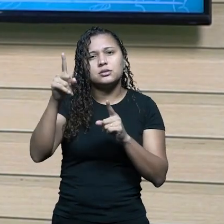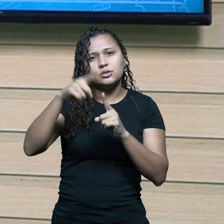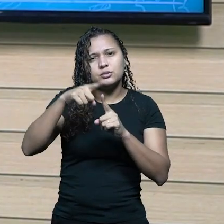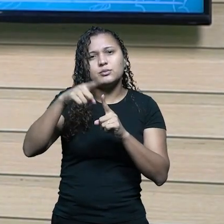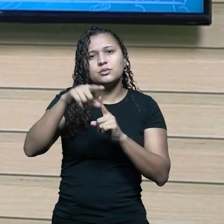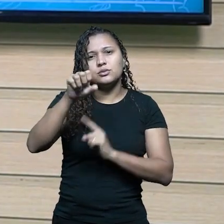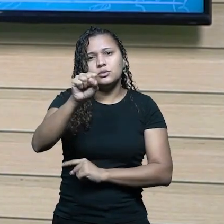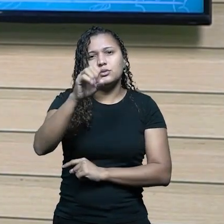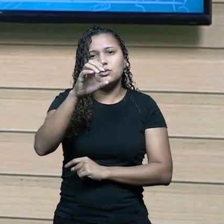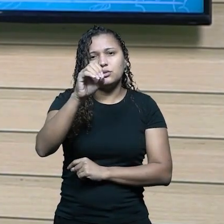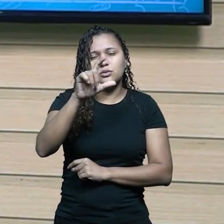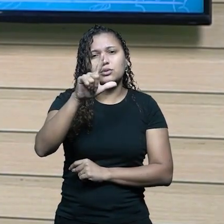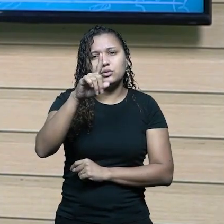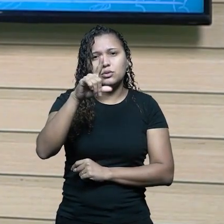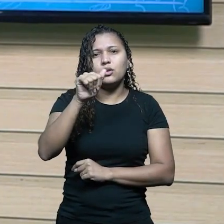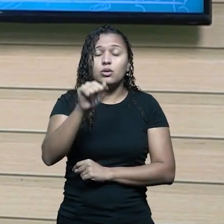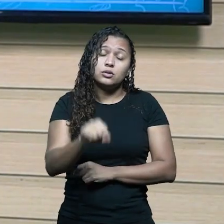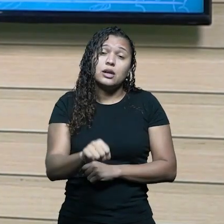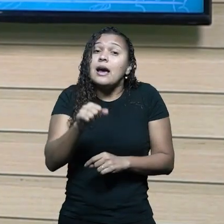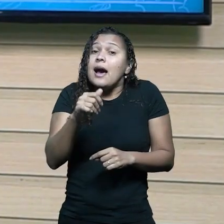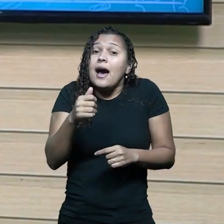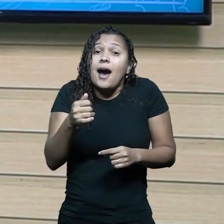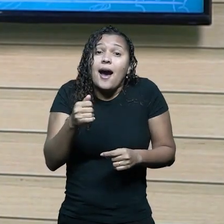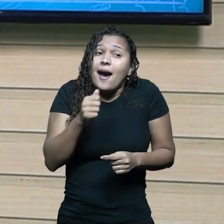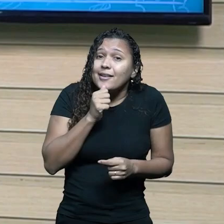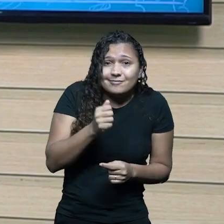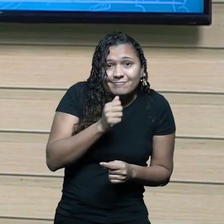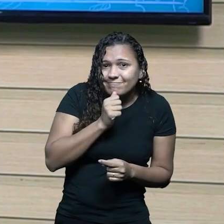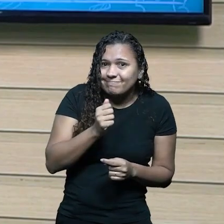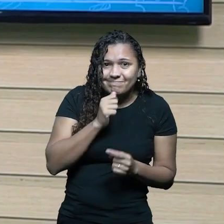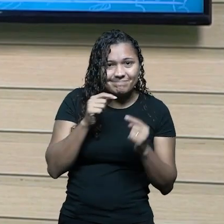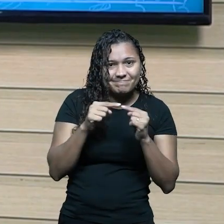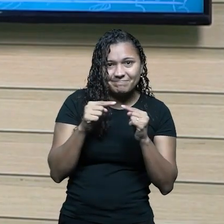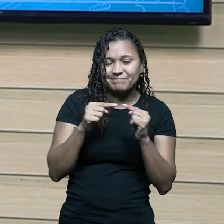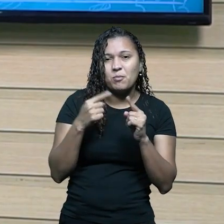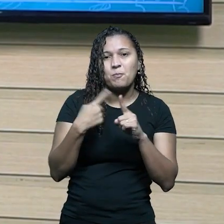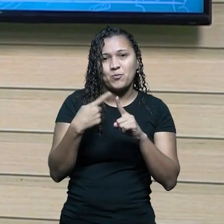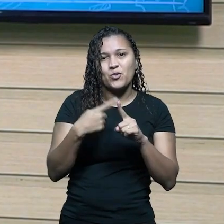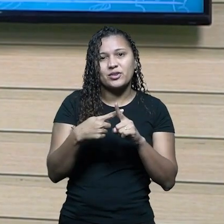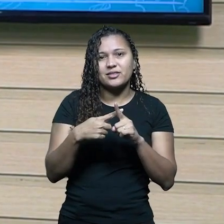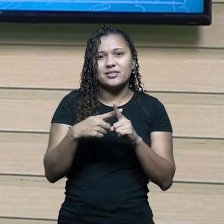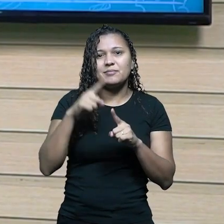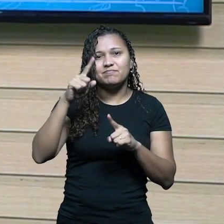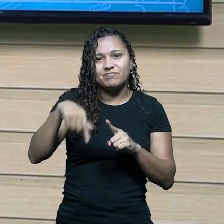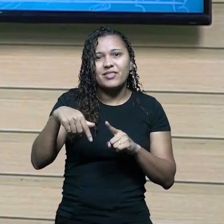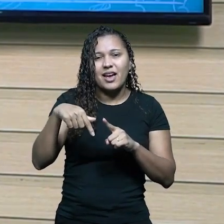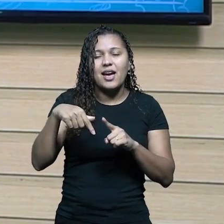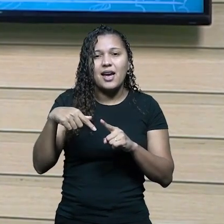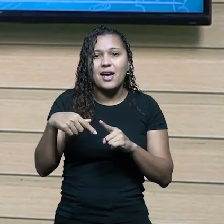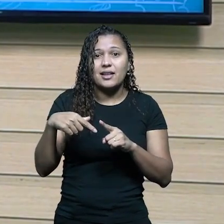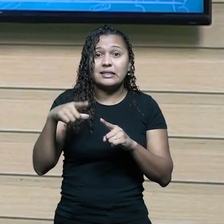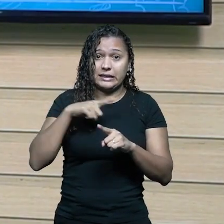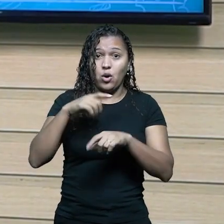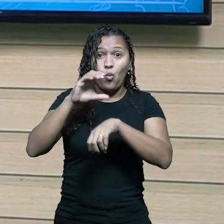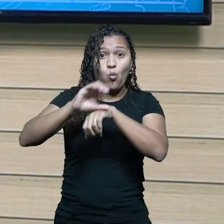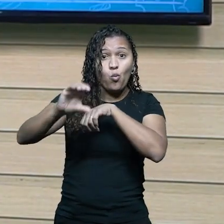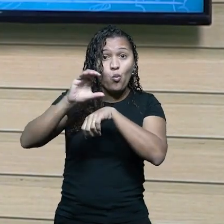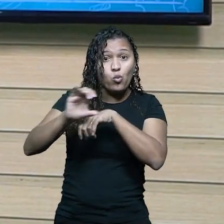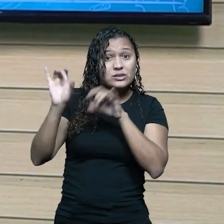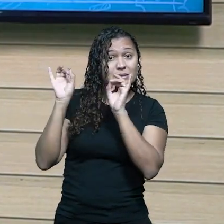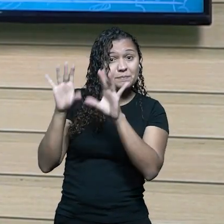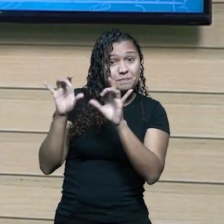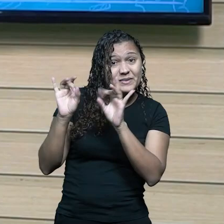pouquinho melhor, e os tipos de solda que a gente ainda não vai aplicar, porque essa parte de soldagem é um